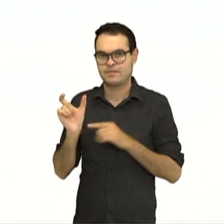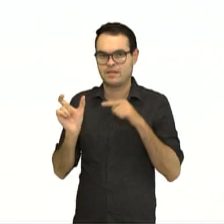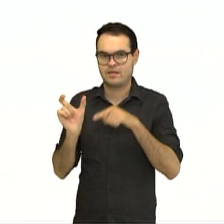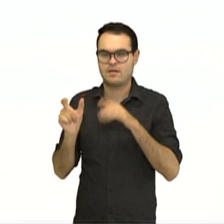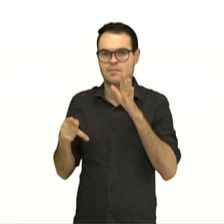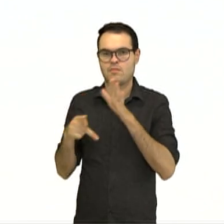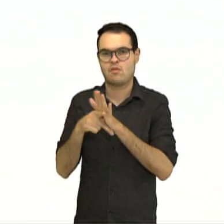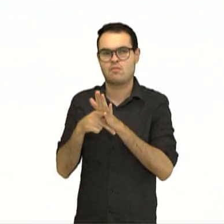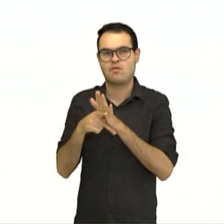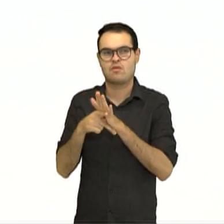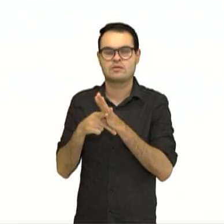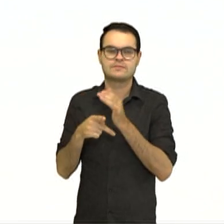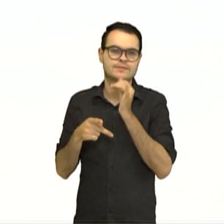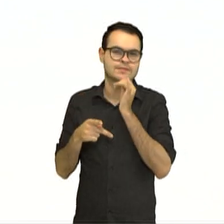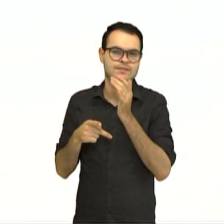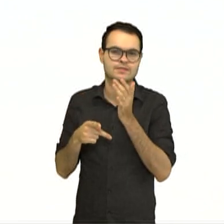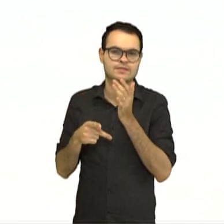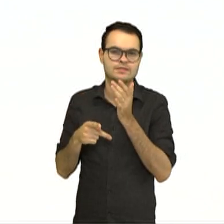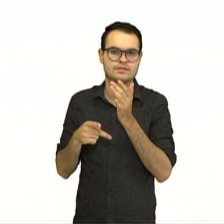seria